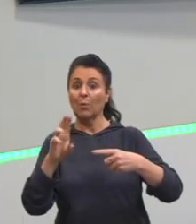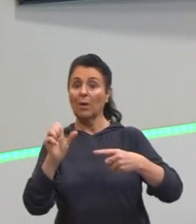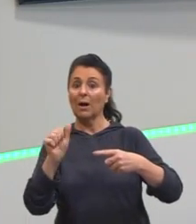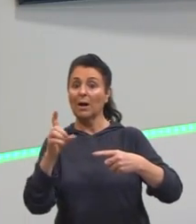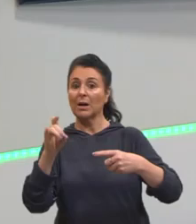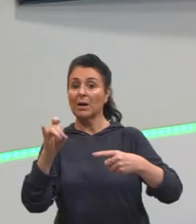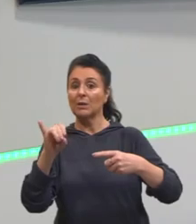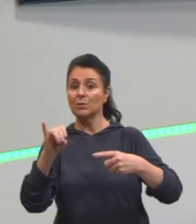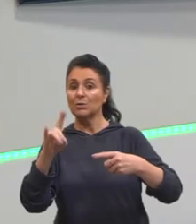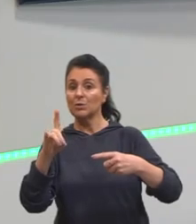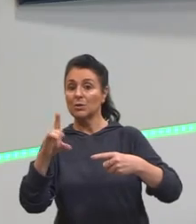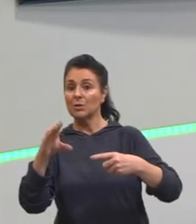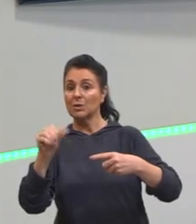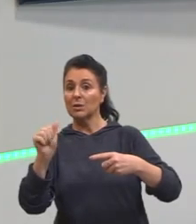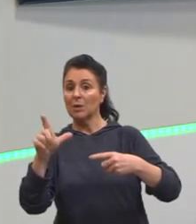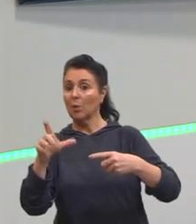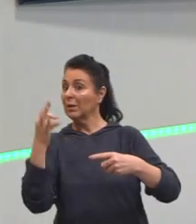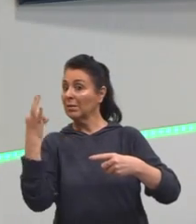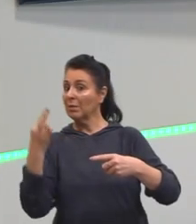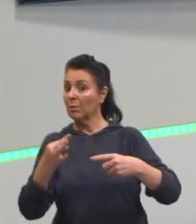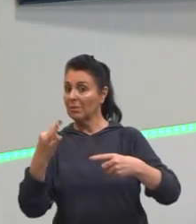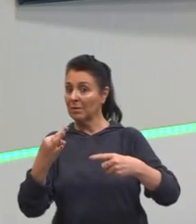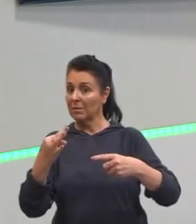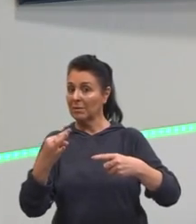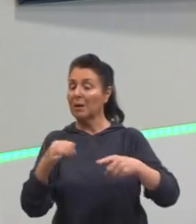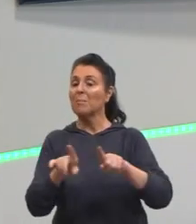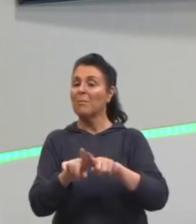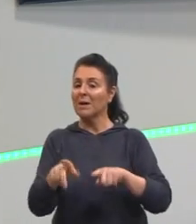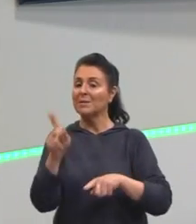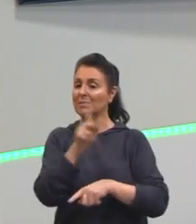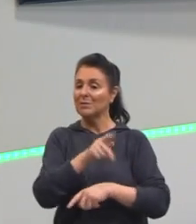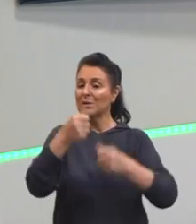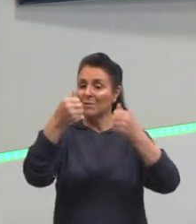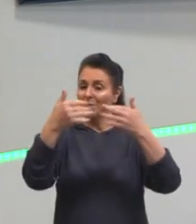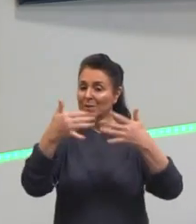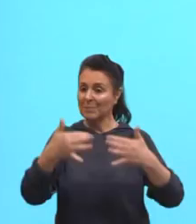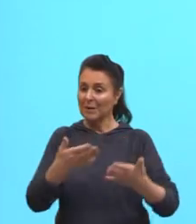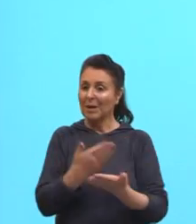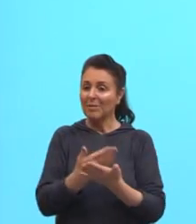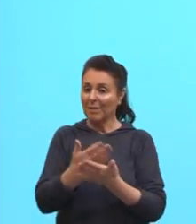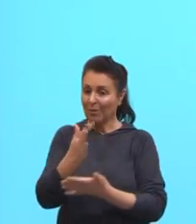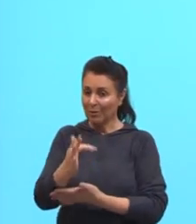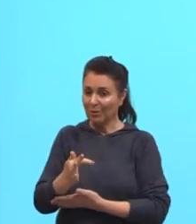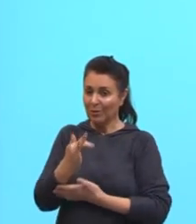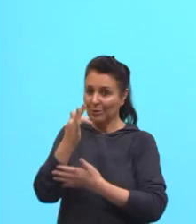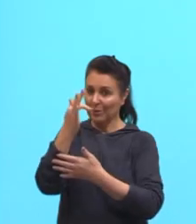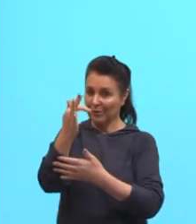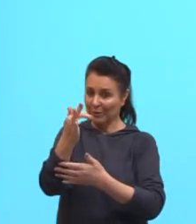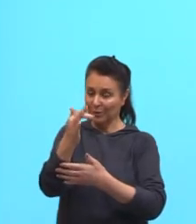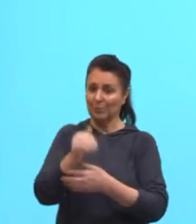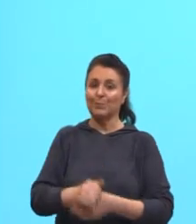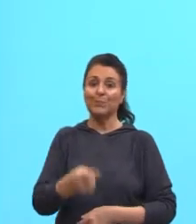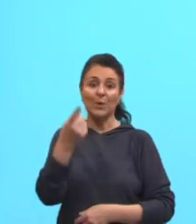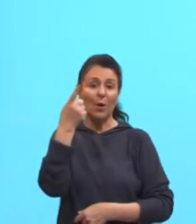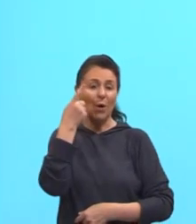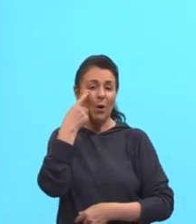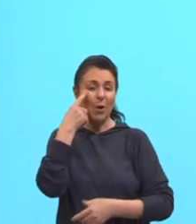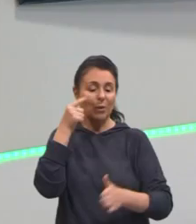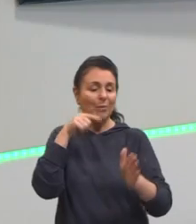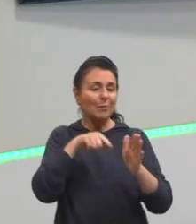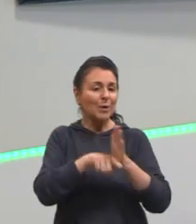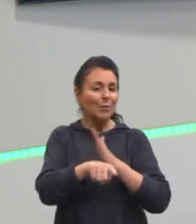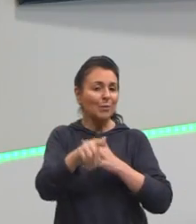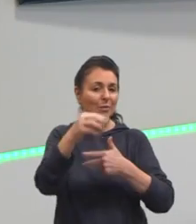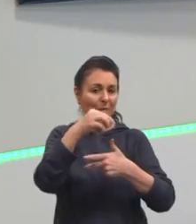exato mas esse vai ser tema de algumas aulas futuras hoje eu trouxe para vocês uma questão do